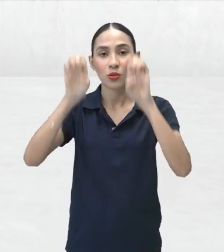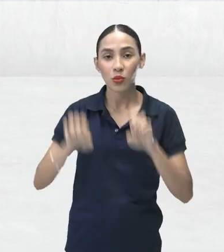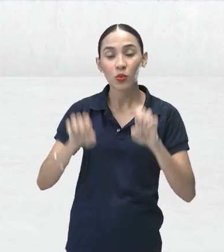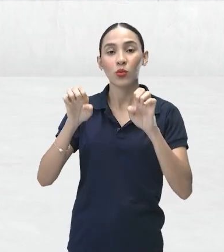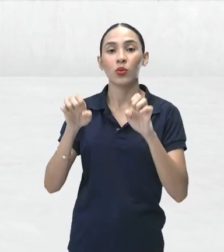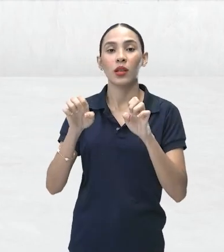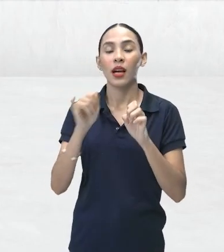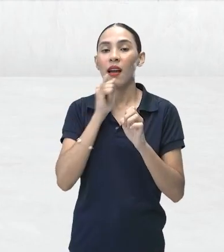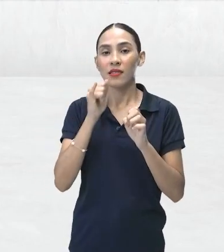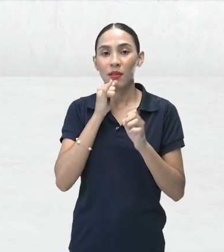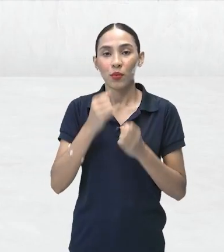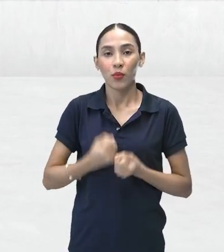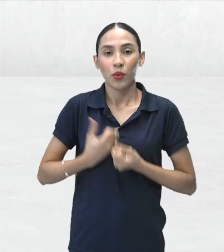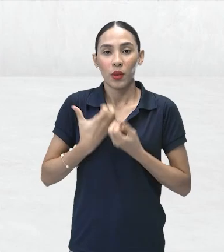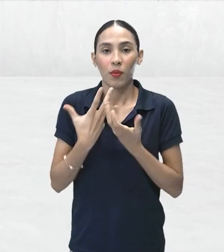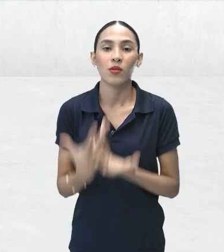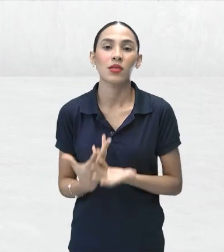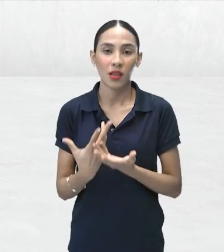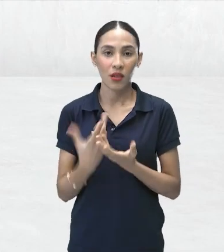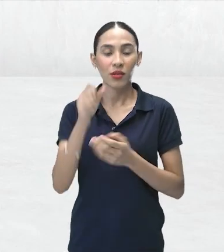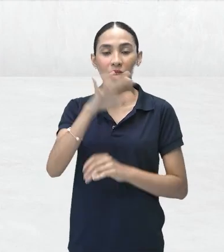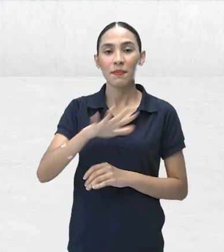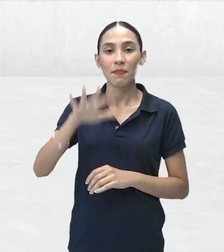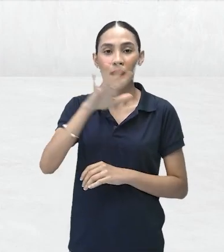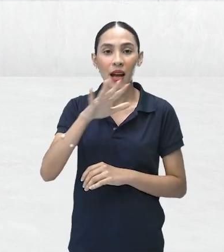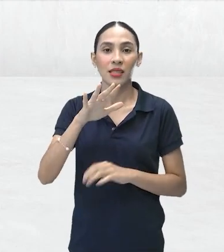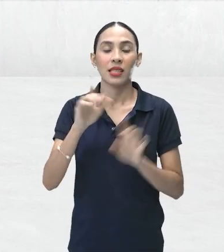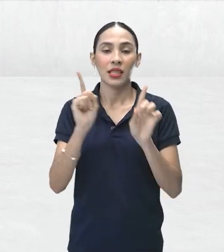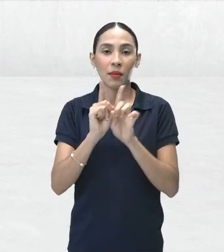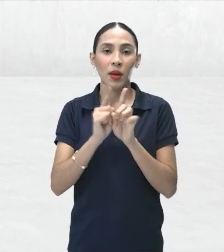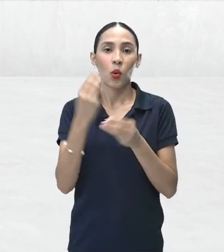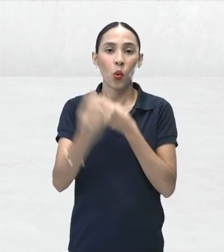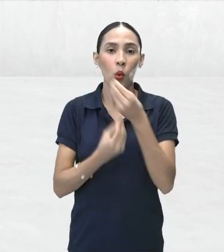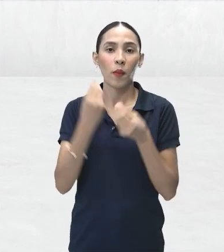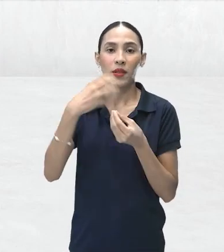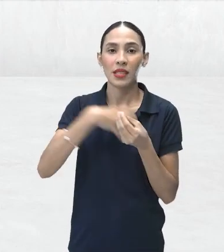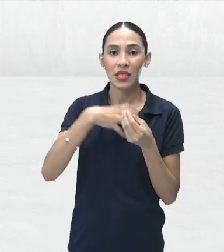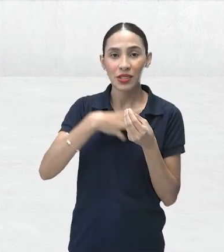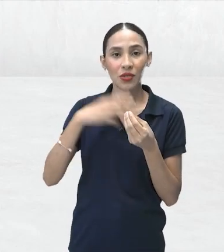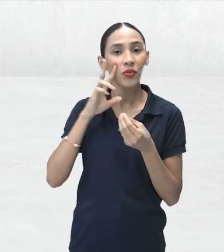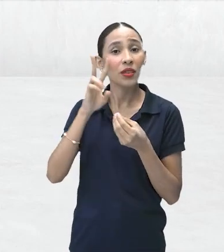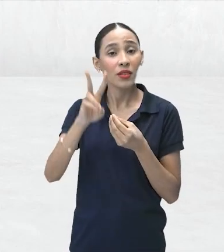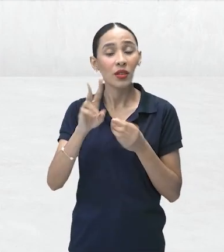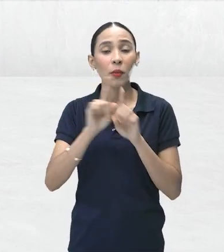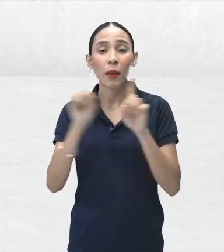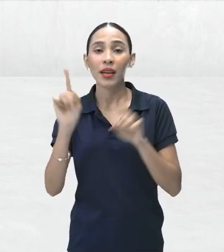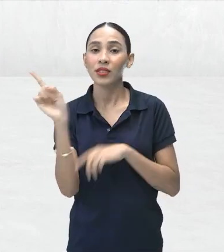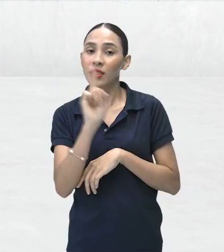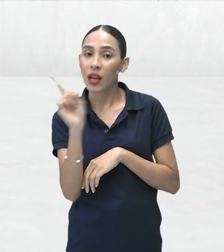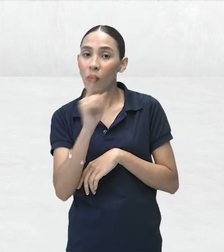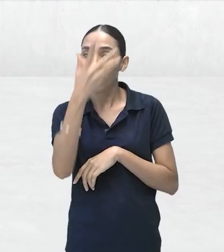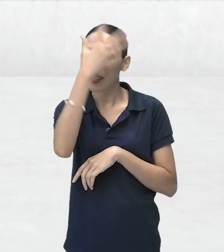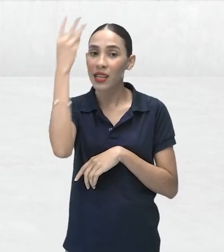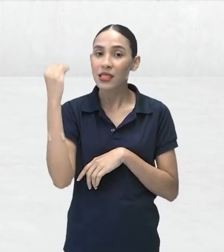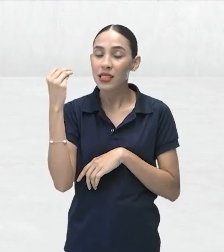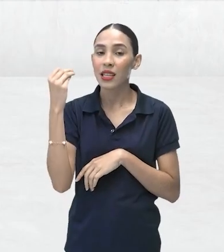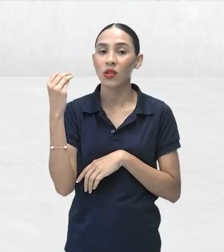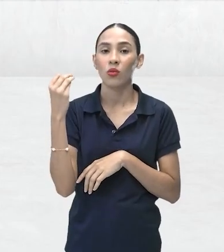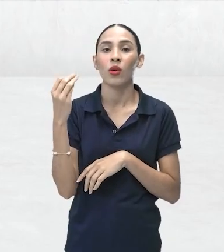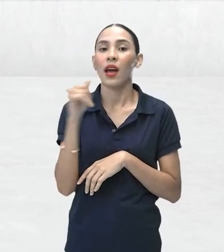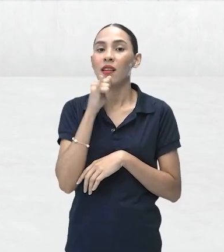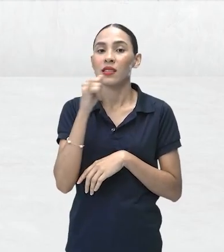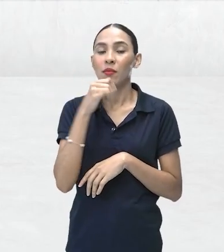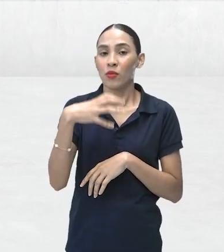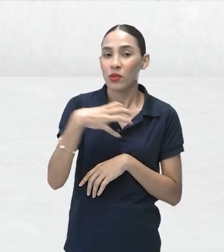a essência daquelas imagens, como eles viam, mas não esquecendo que a sua forma, a